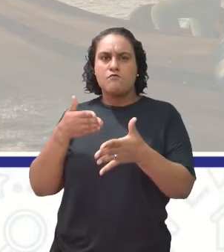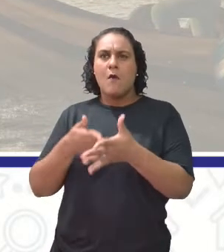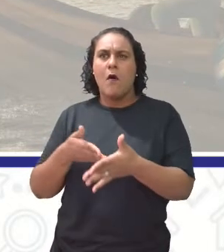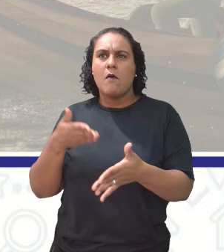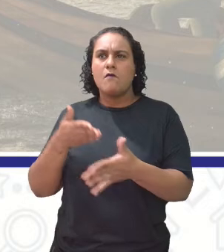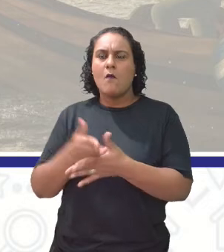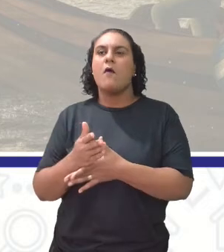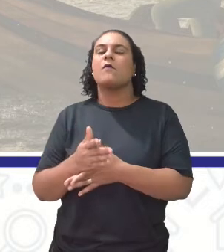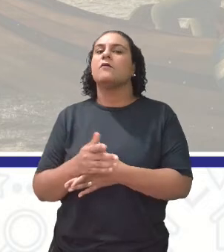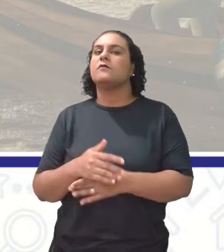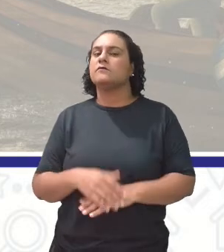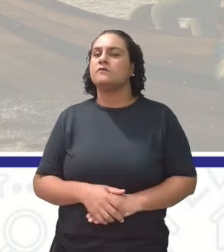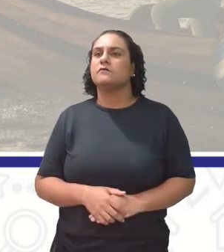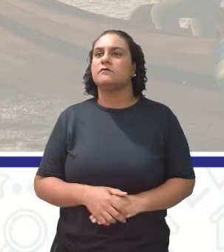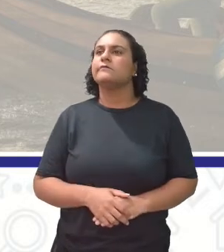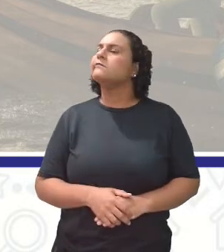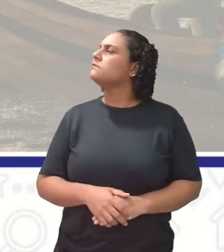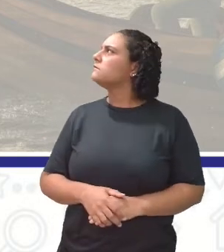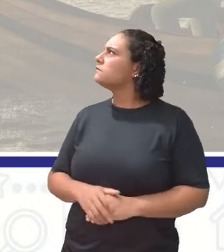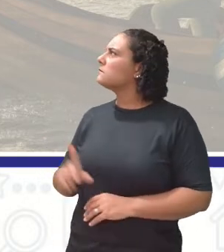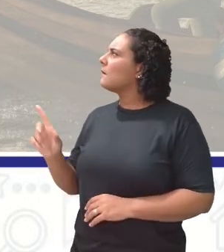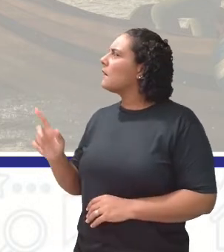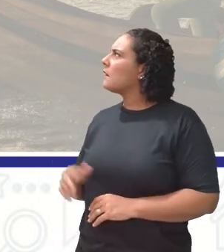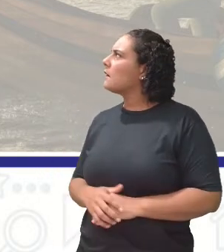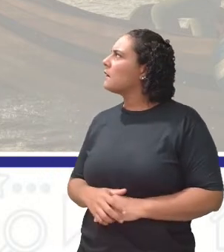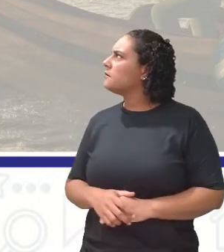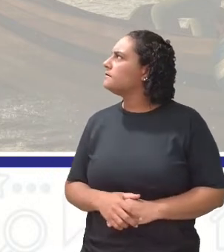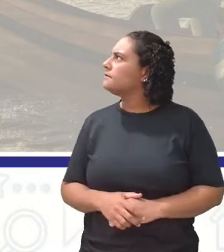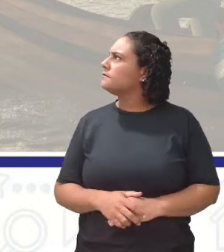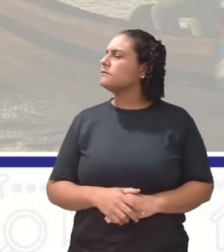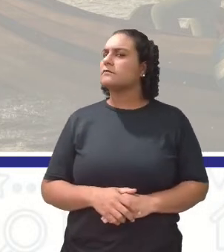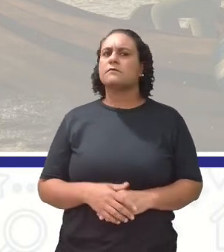se eu coloquei aqui, quem é que os romanos chamavam de